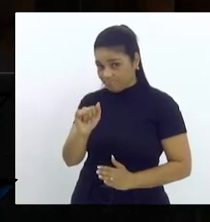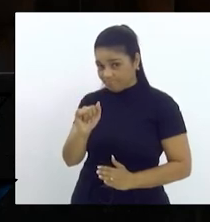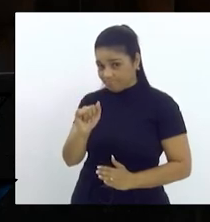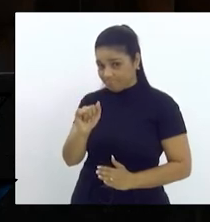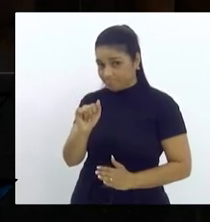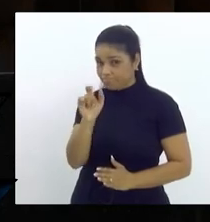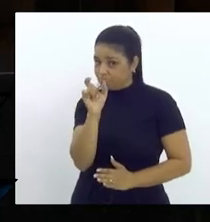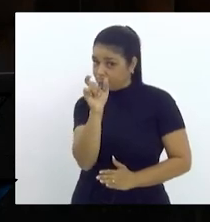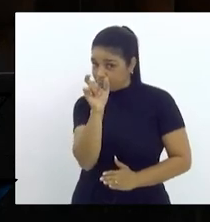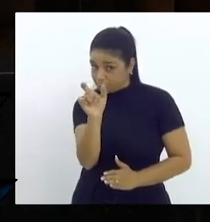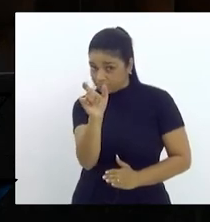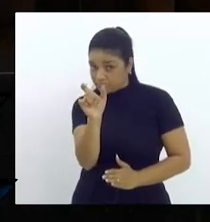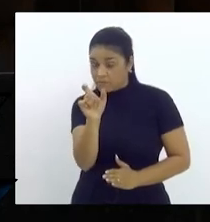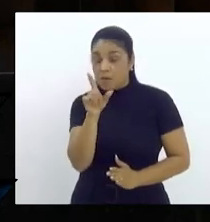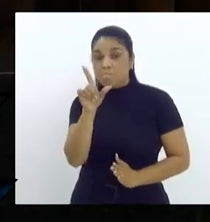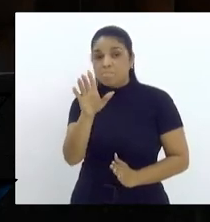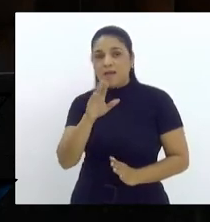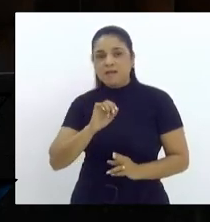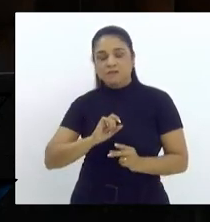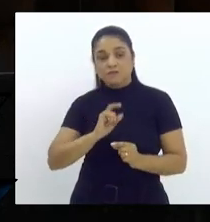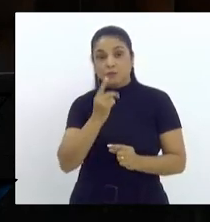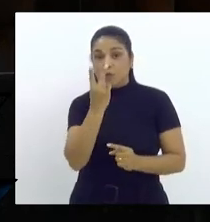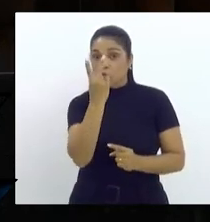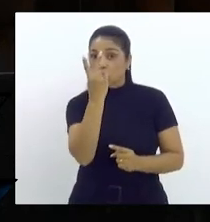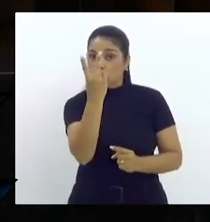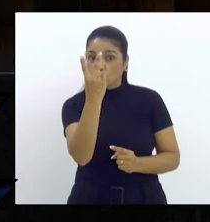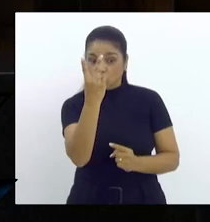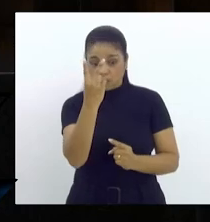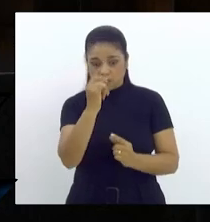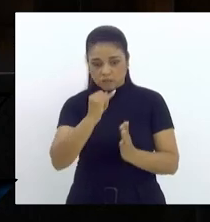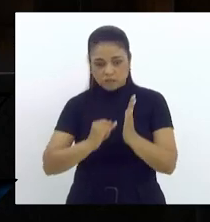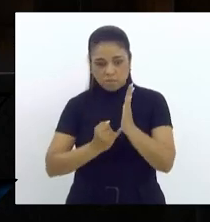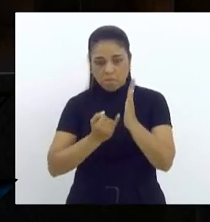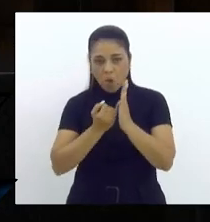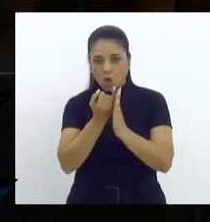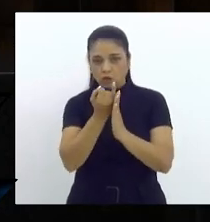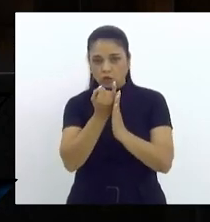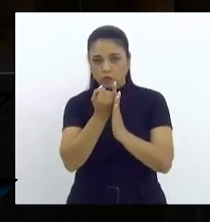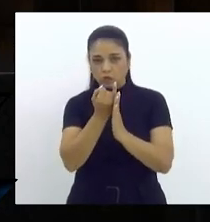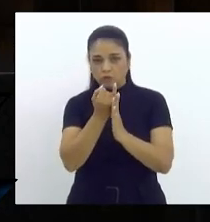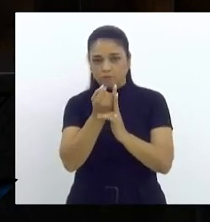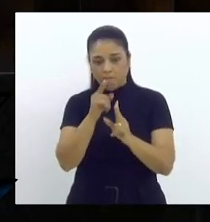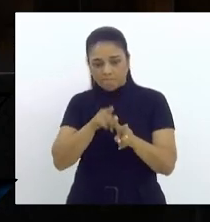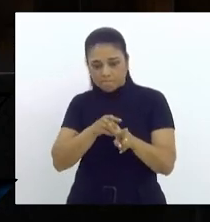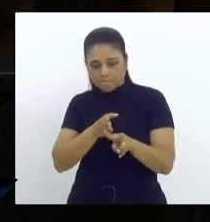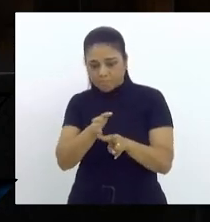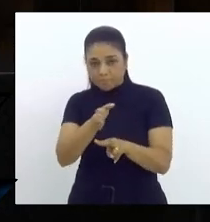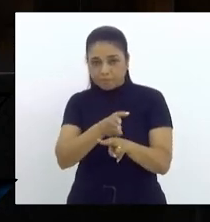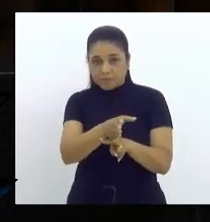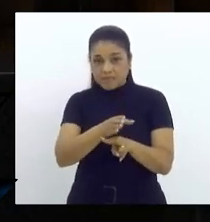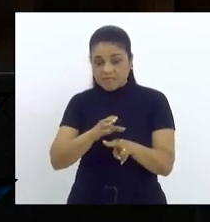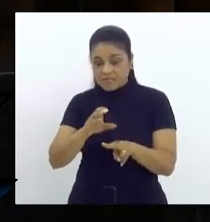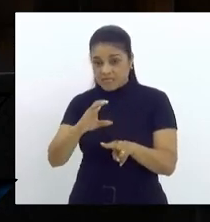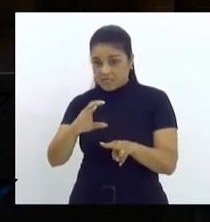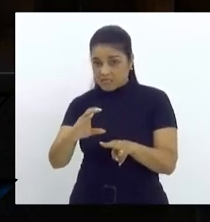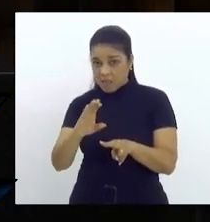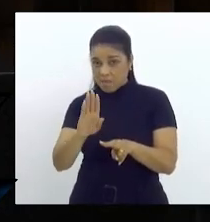mas ela se encaminhou para 2 impostos. Um chamado CBS,